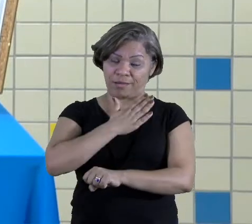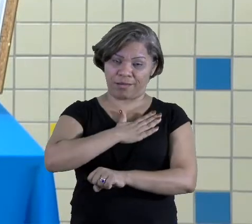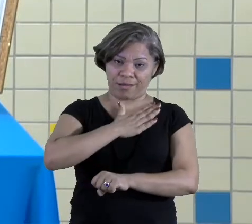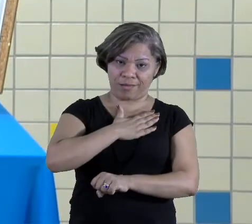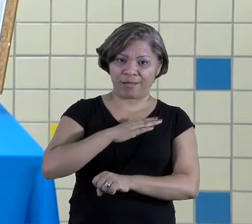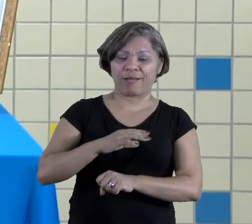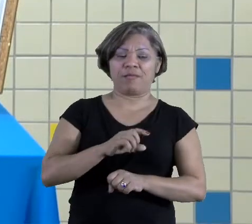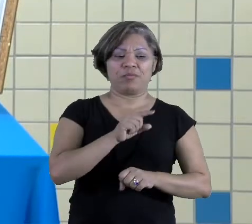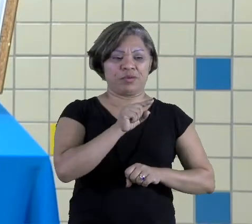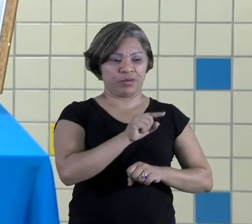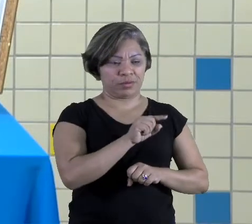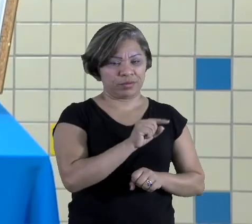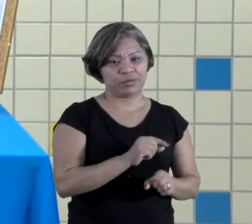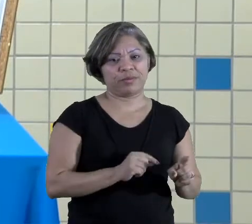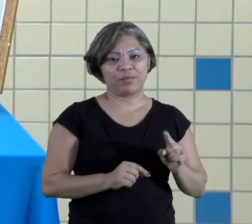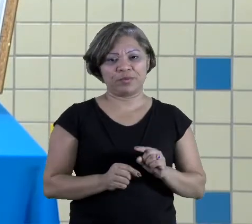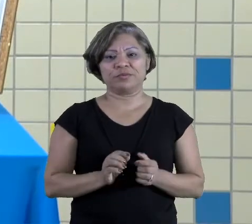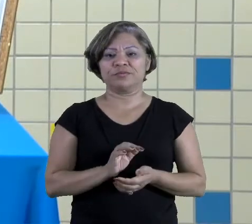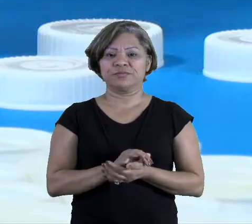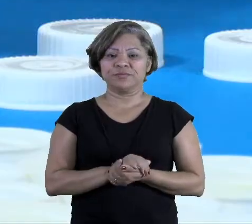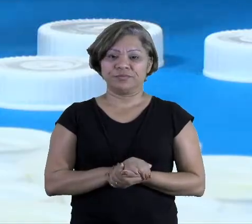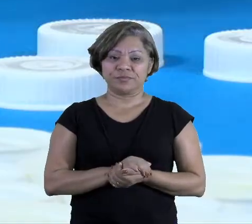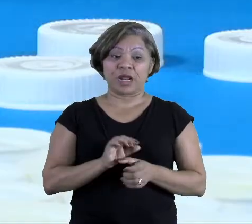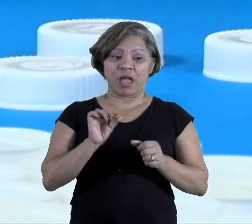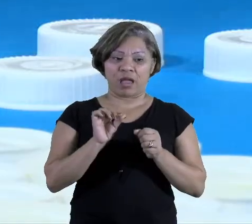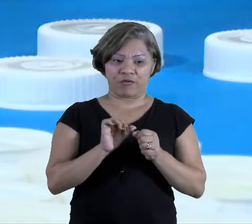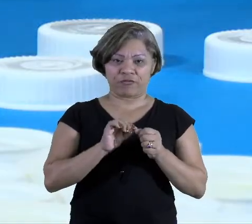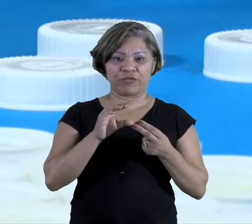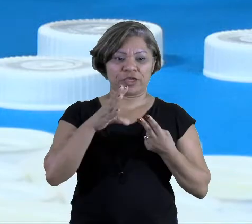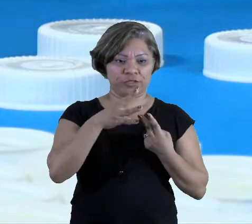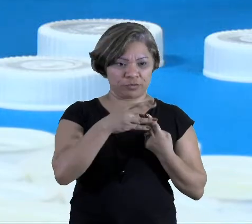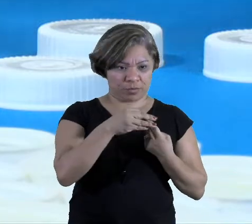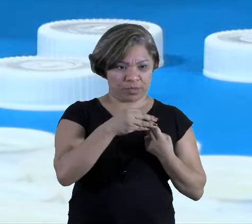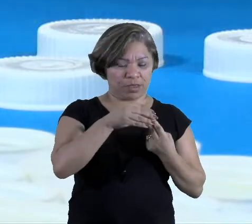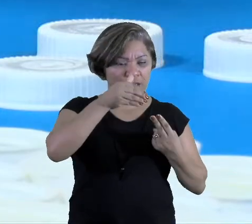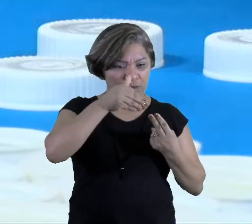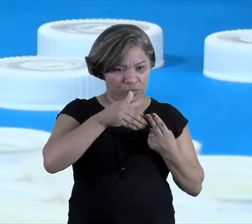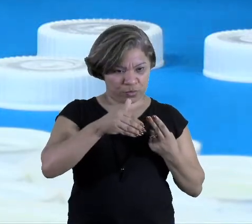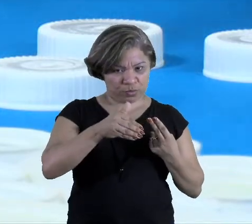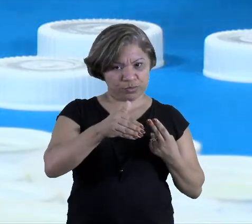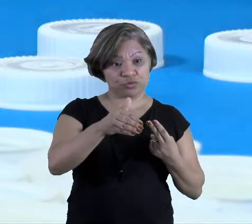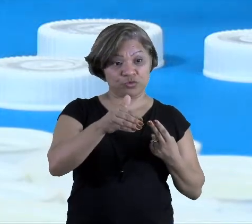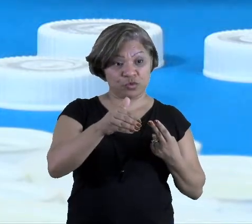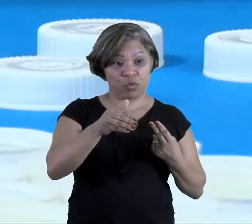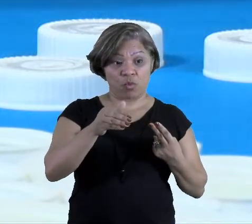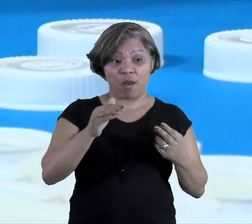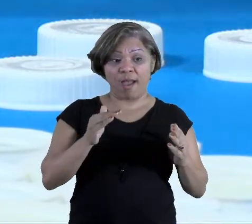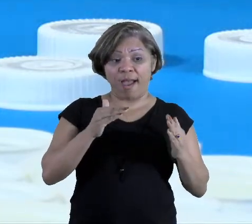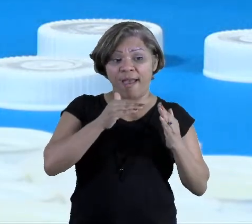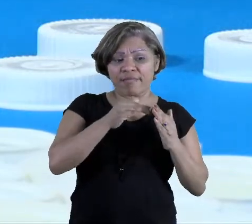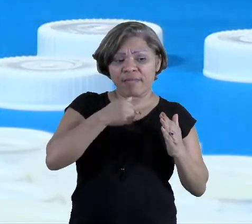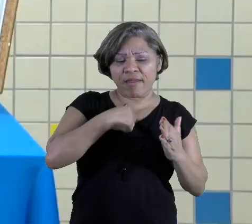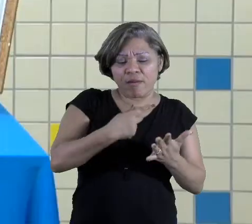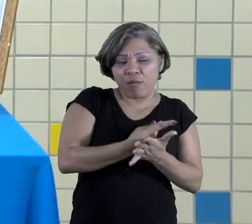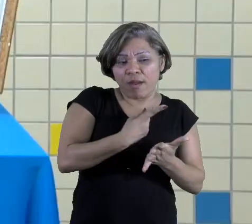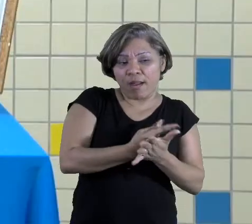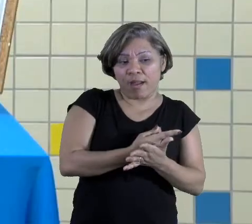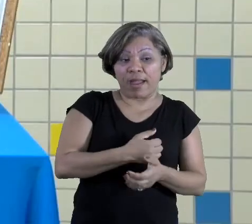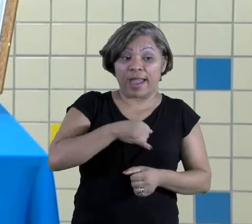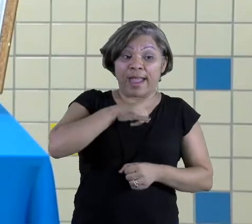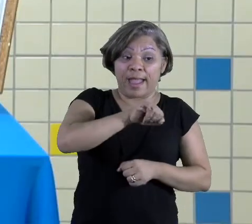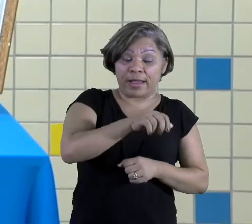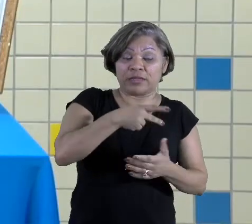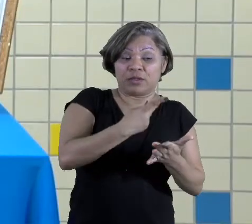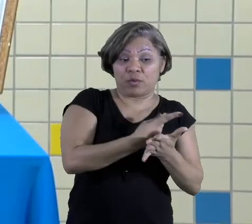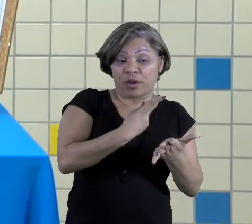par, ela joga porque assim, fez o par, eu continuo até eu errar. Se eu errei, é a vez do